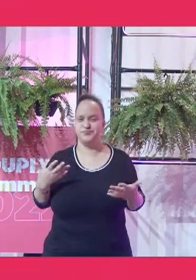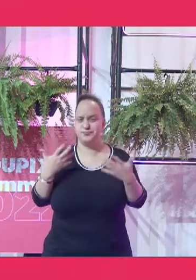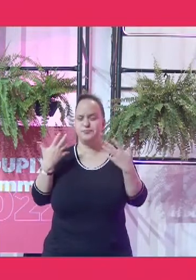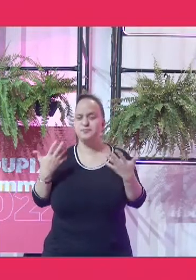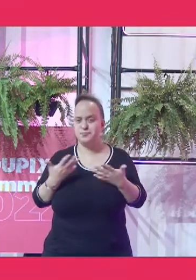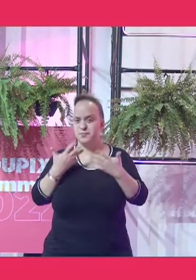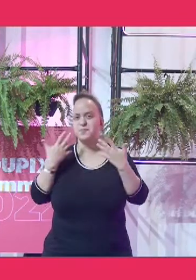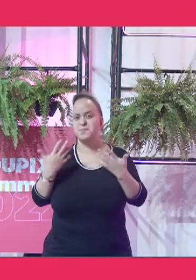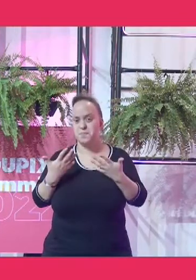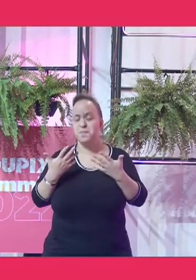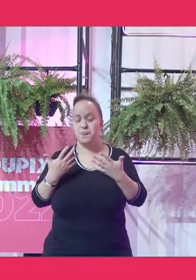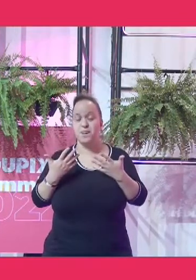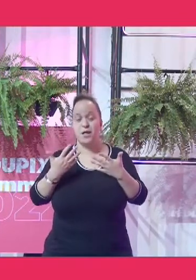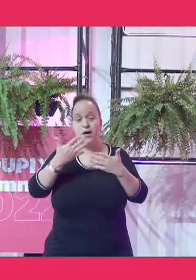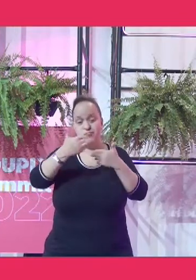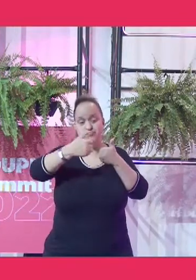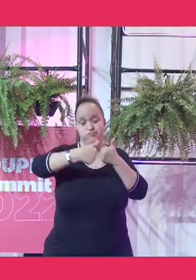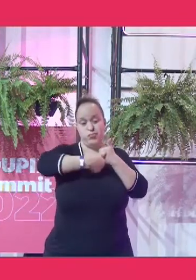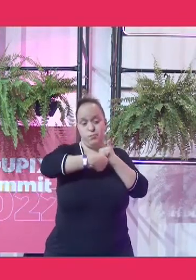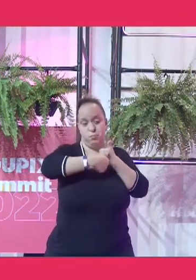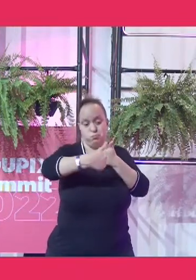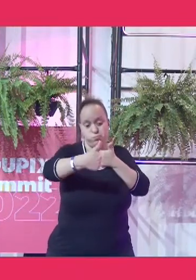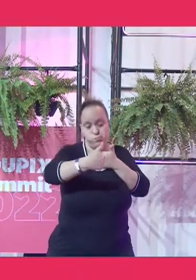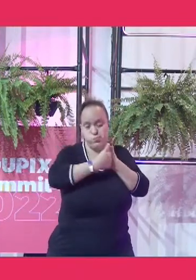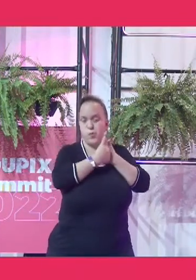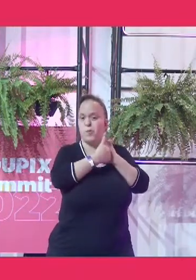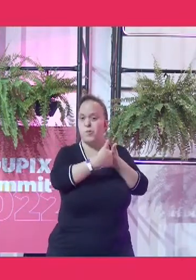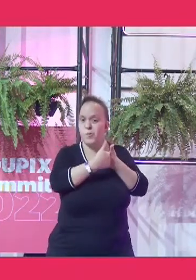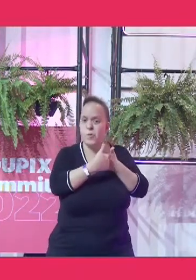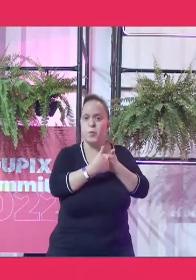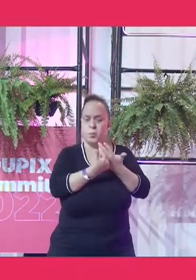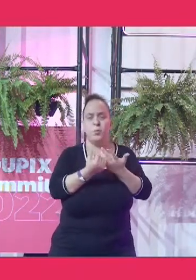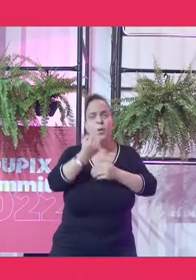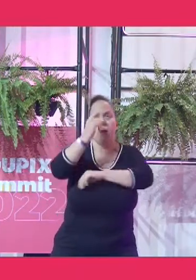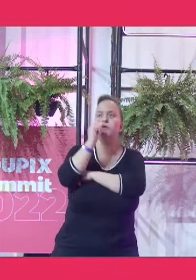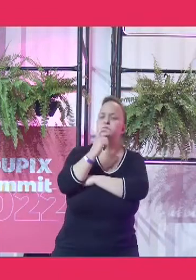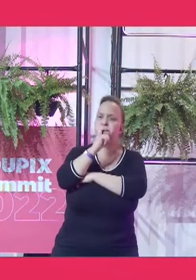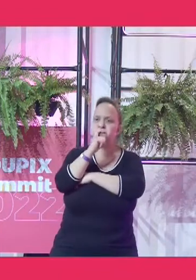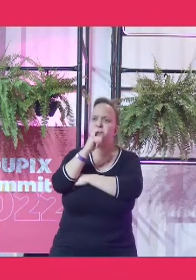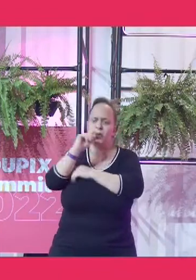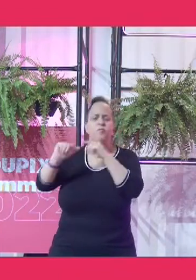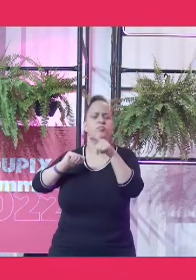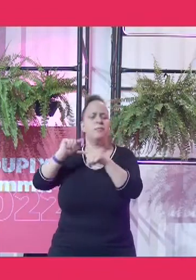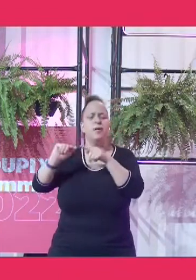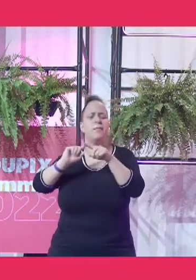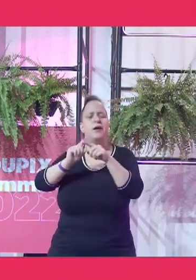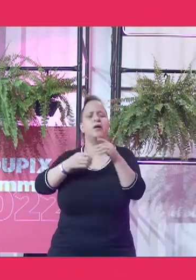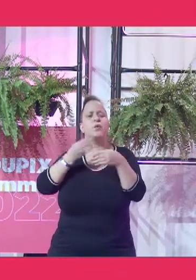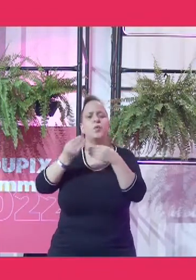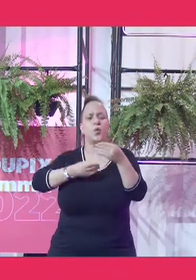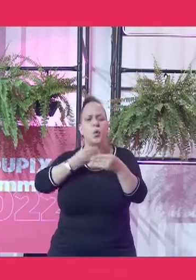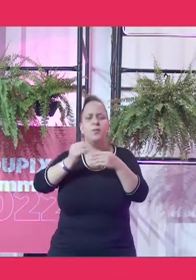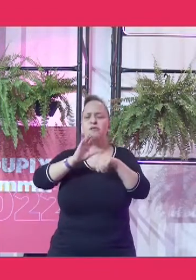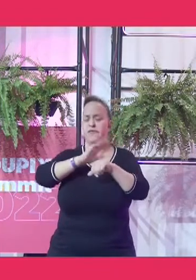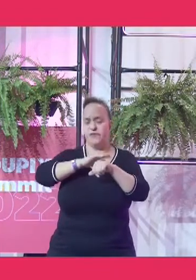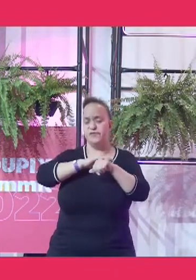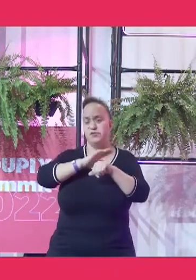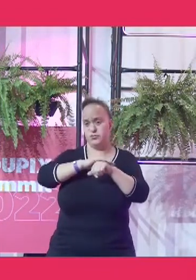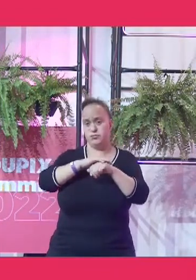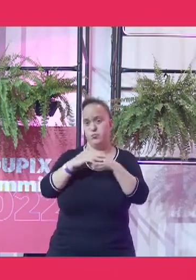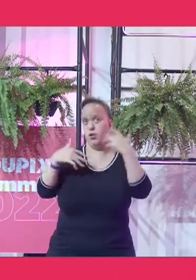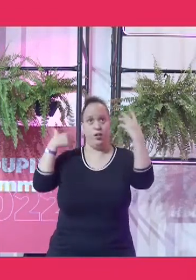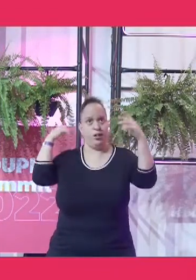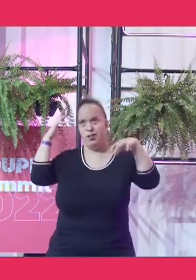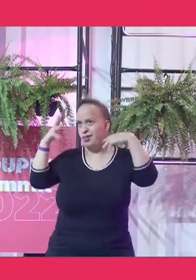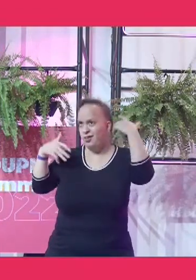ganho todos esses seguidores, eu falo, putz, agora eu vou começar a trabalhar com isso. Como eu vou trabalhar com isso? O que eu vou fazer? E aí eu pirei,